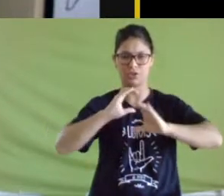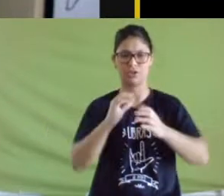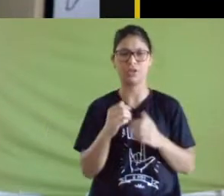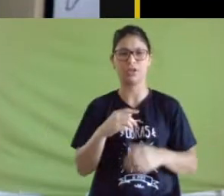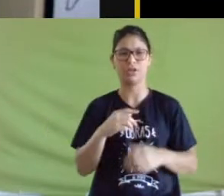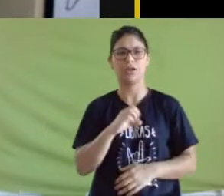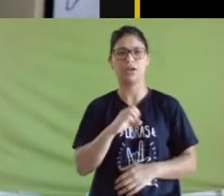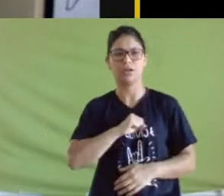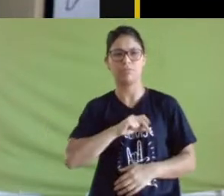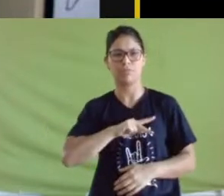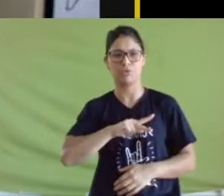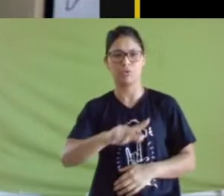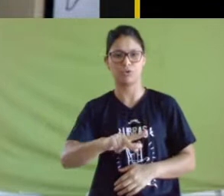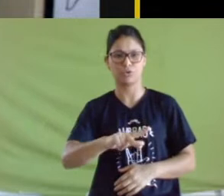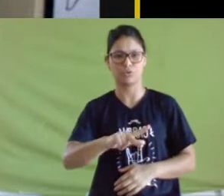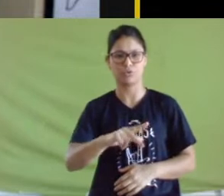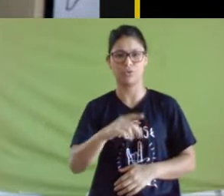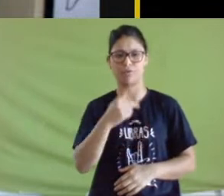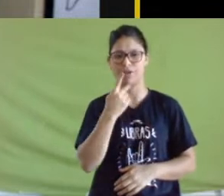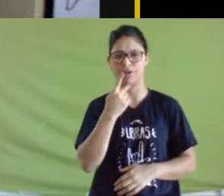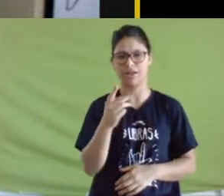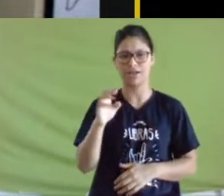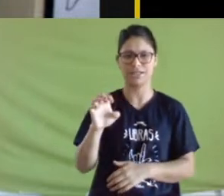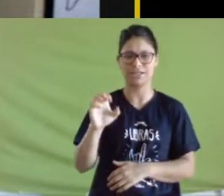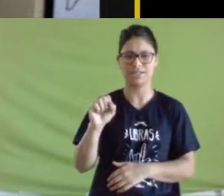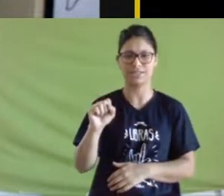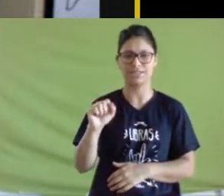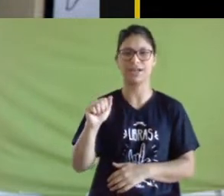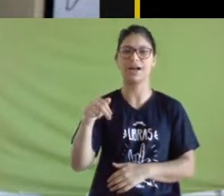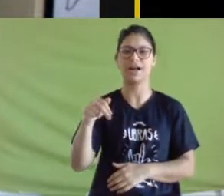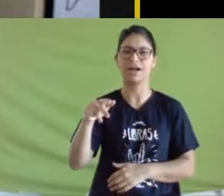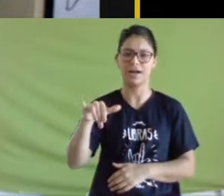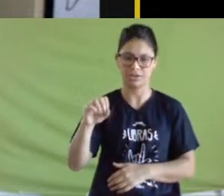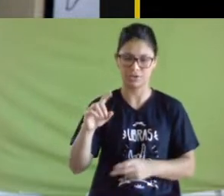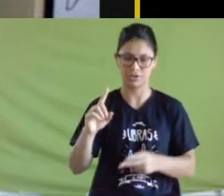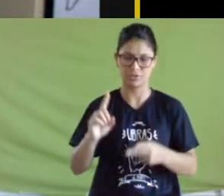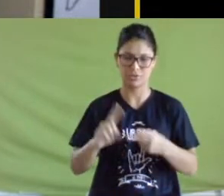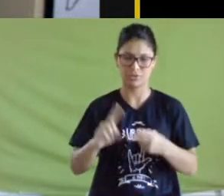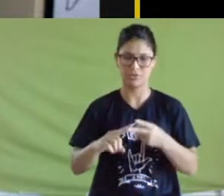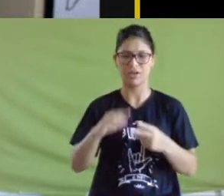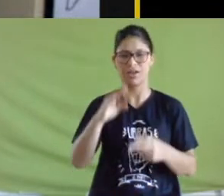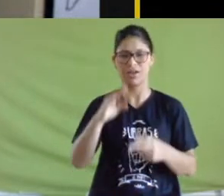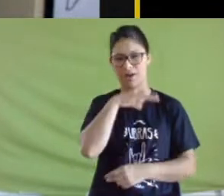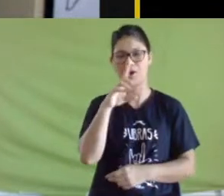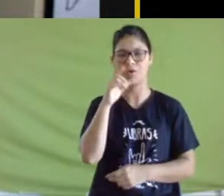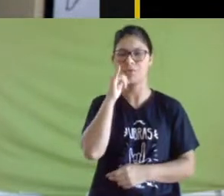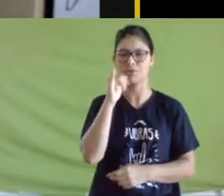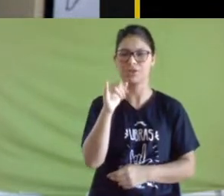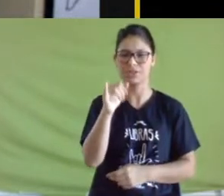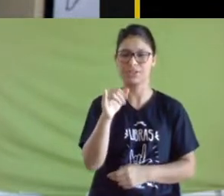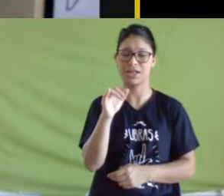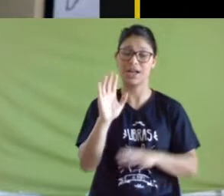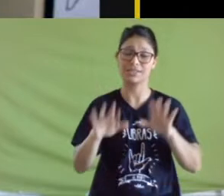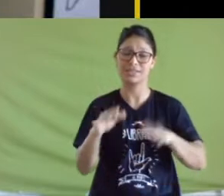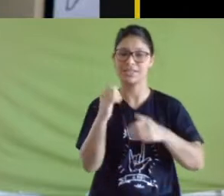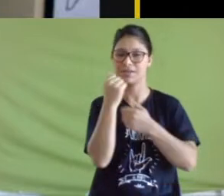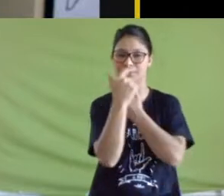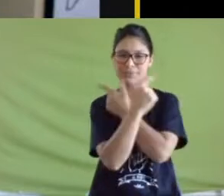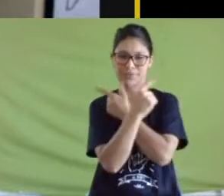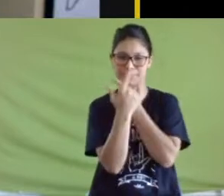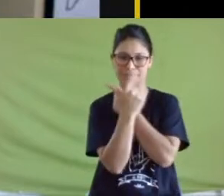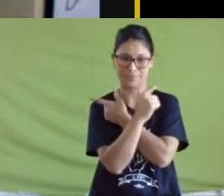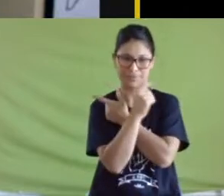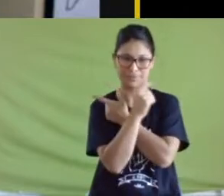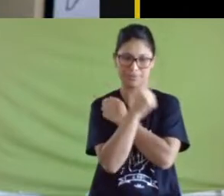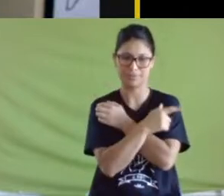se chamavam de escárnio e de maldizer, e que muitas vezes eram só cômicas, de gênero cômico.